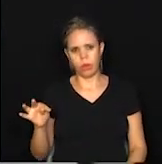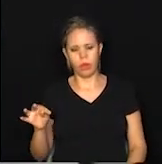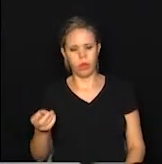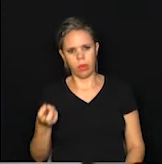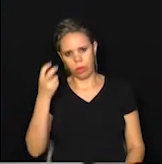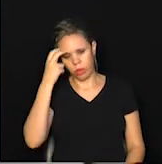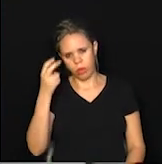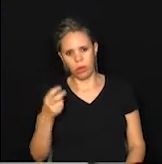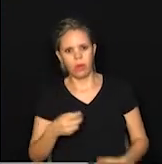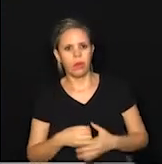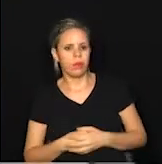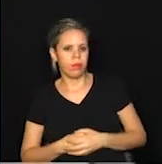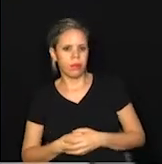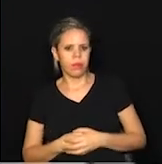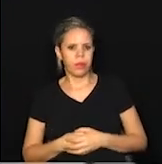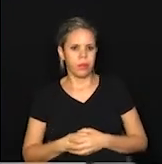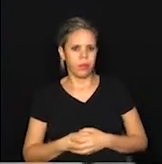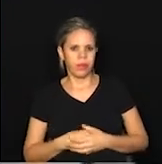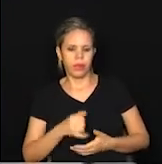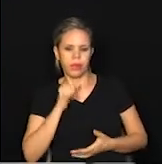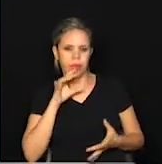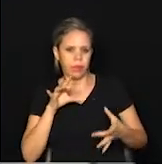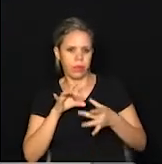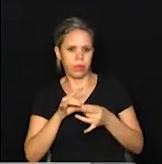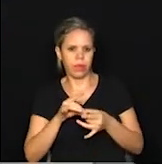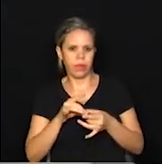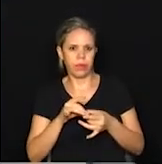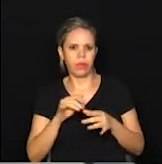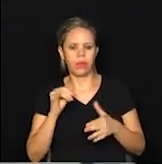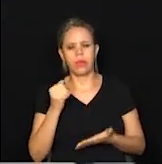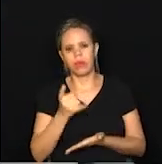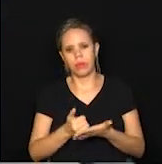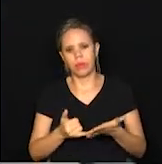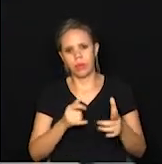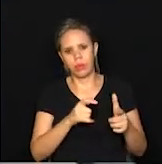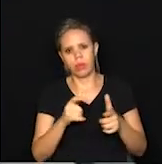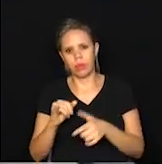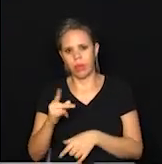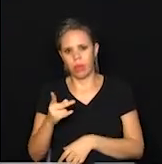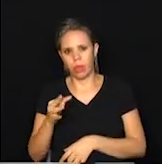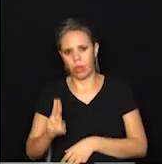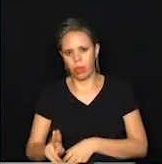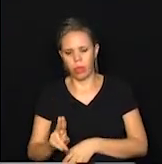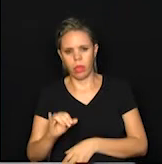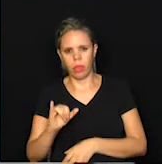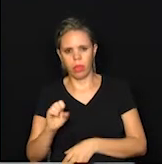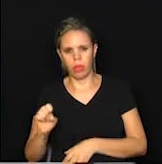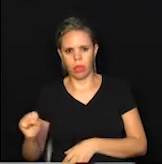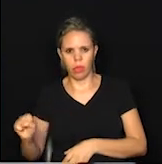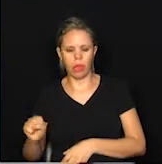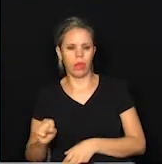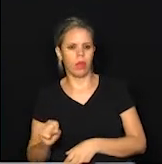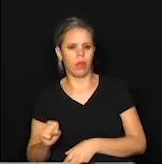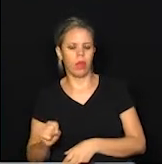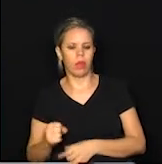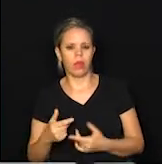cultura. Aí, nesse caso, vinculada aos impostos locais, né, IPTU, ISS, algo